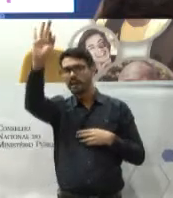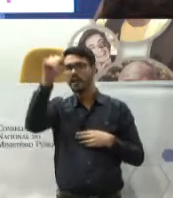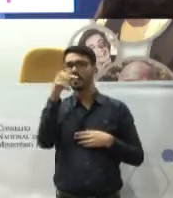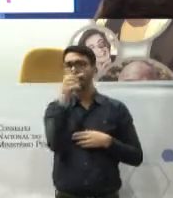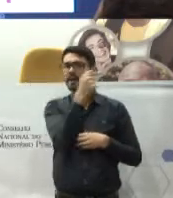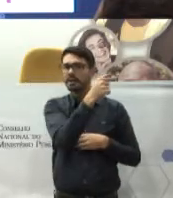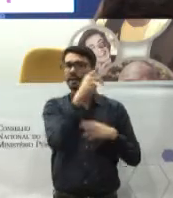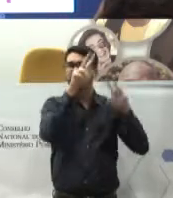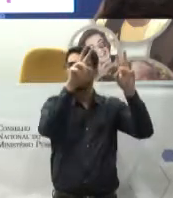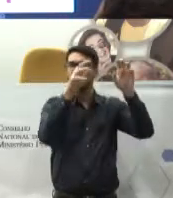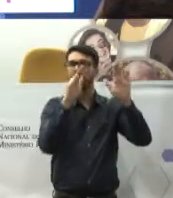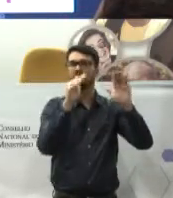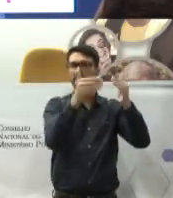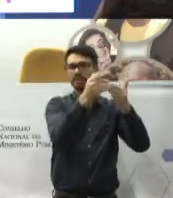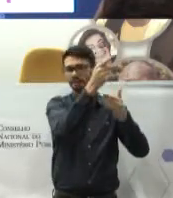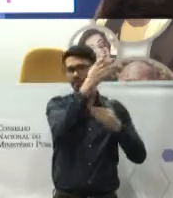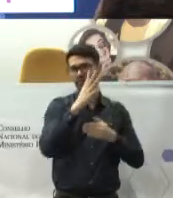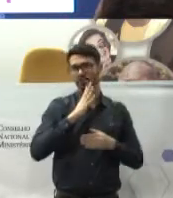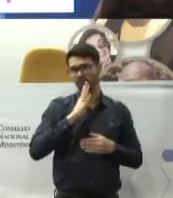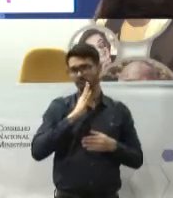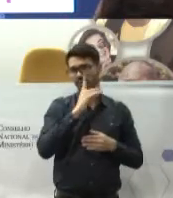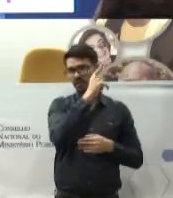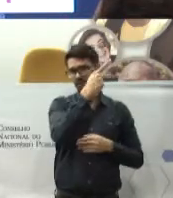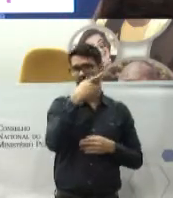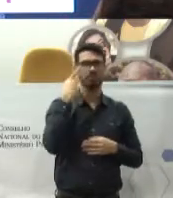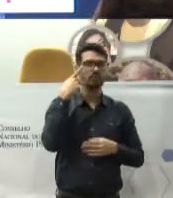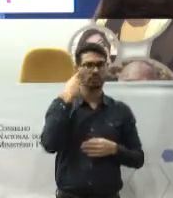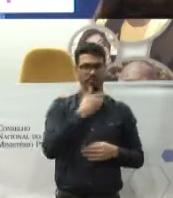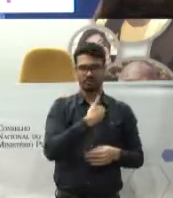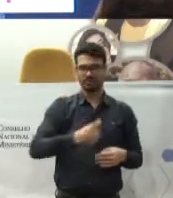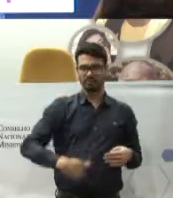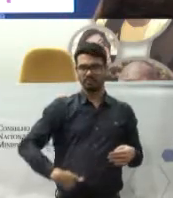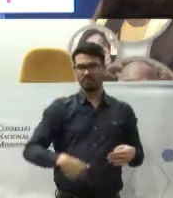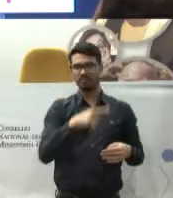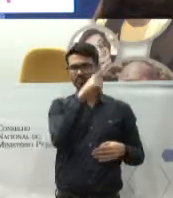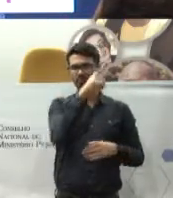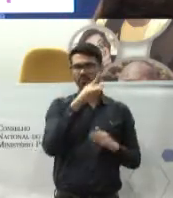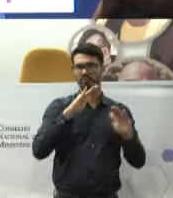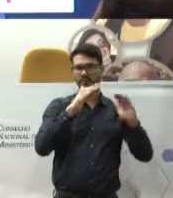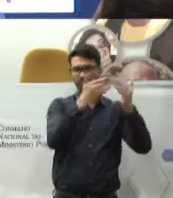daquela agenda e daquela política pública com objetivos